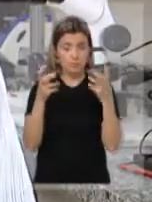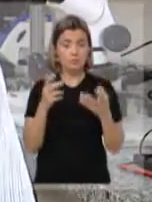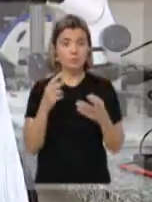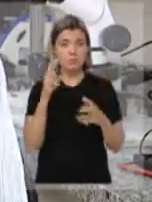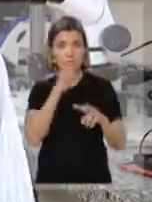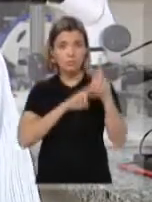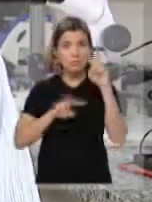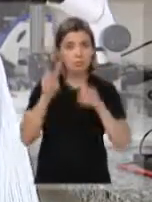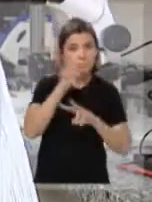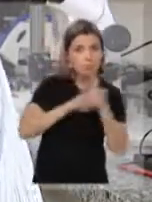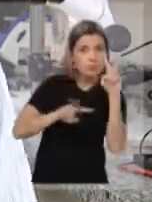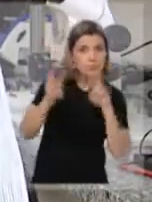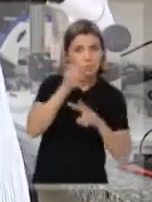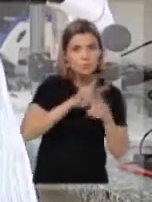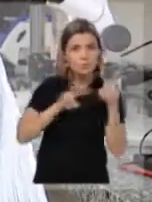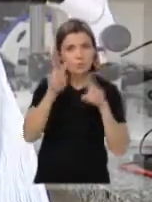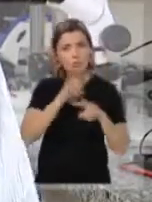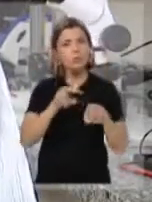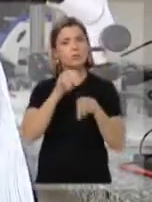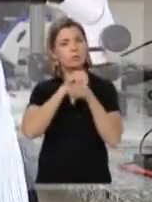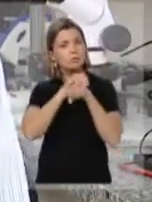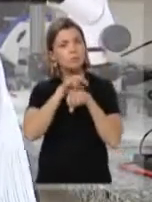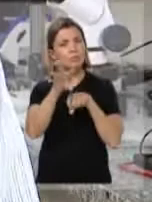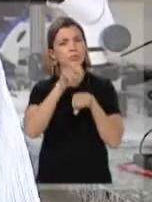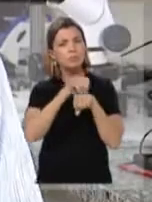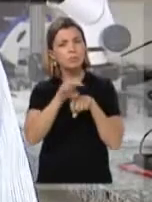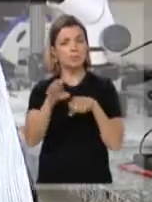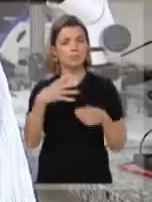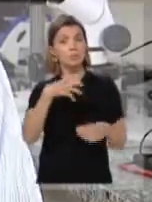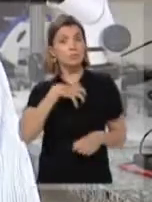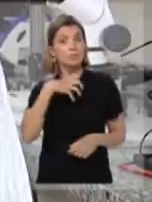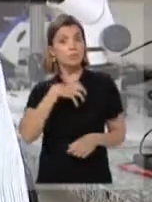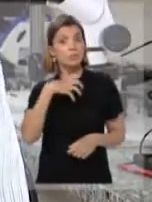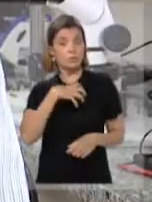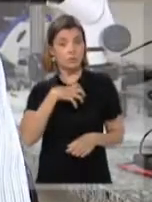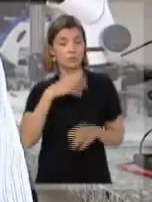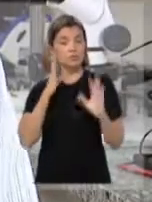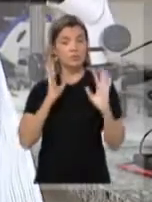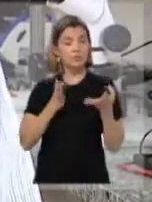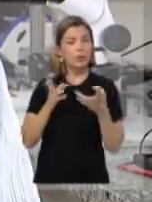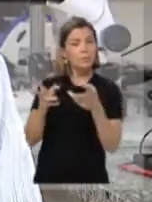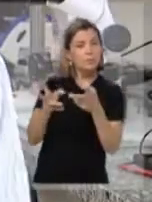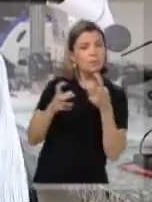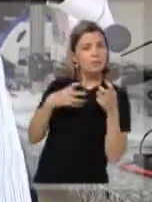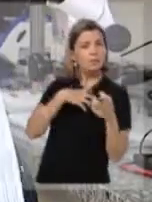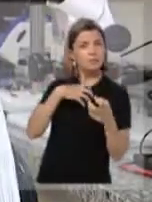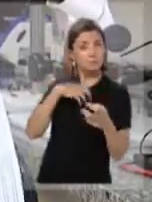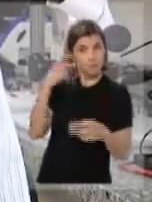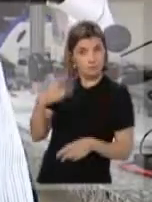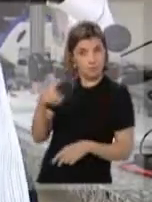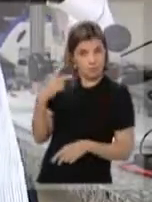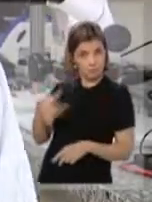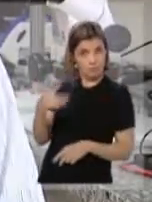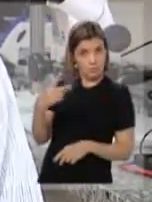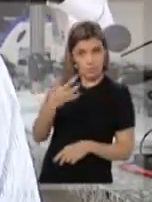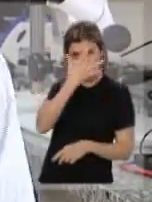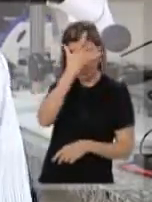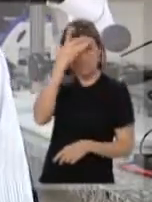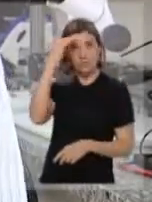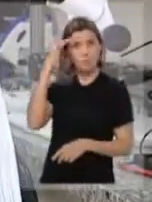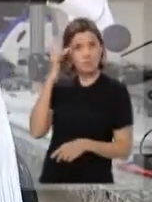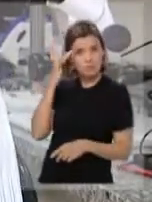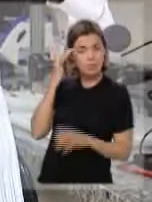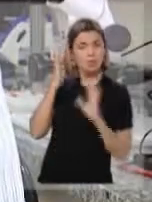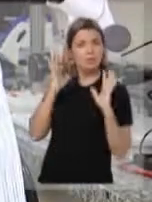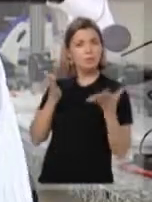ser humano e os animais podem reagir a esses estímulos por meio de comportamentos. E quando nós falamos de comportamentos, estamos lidando